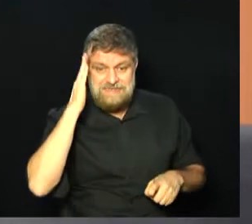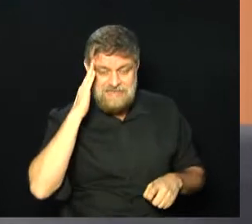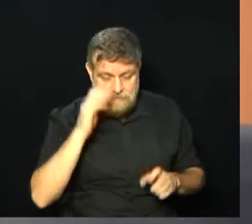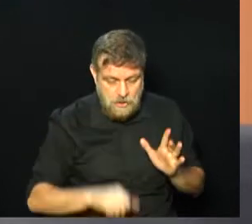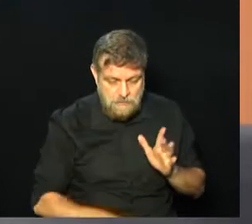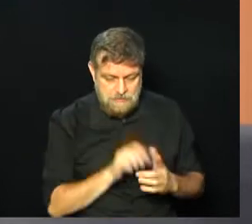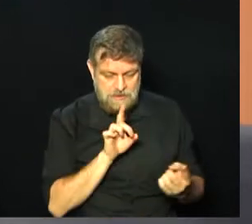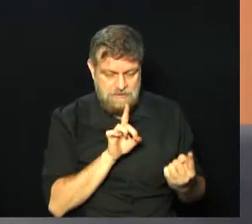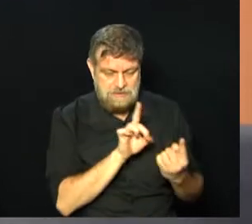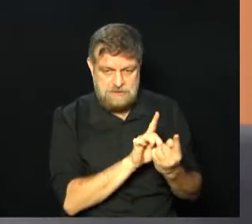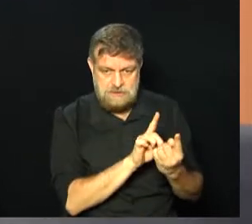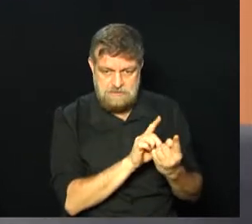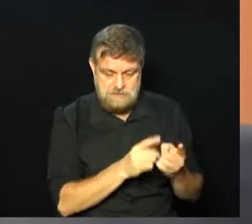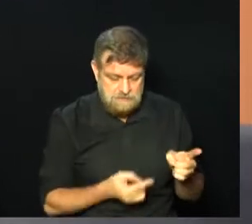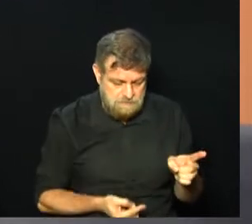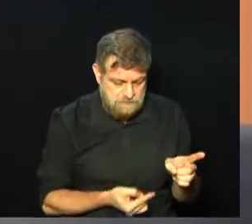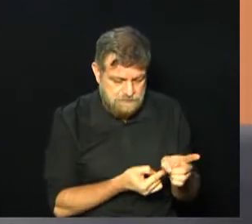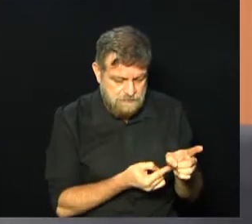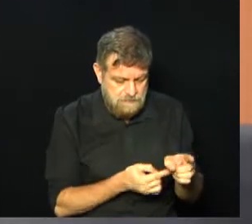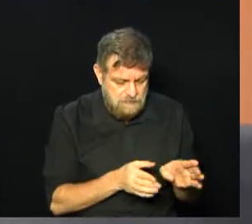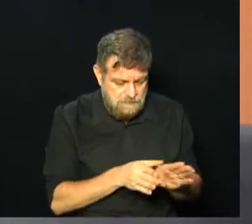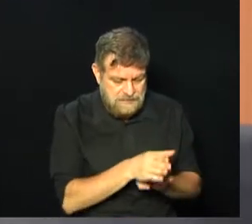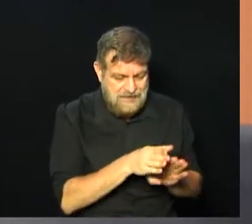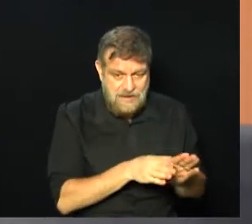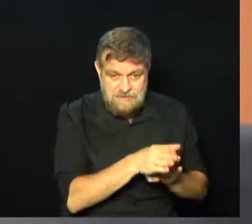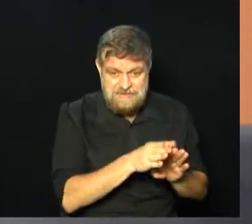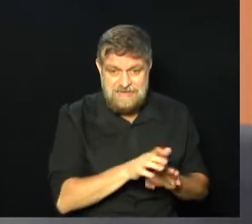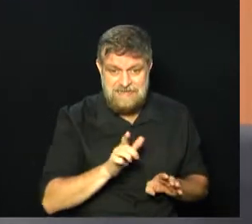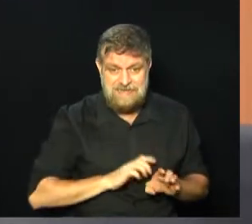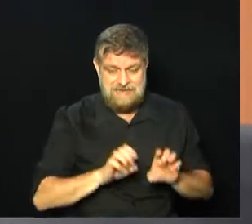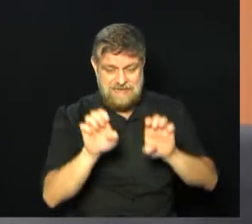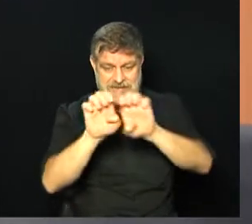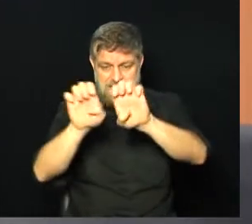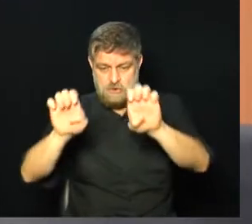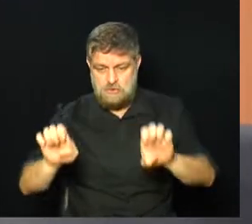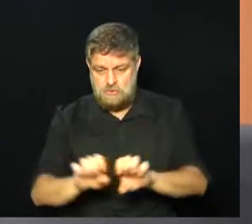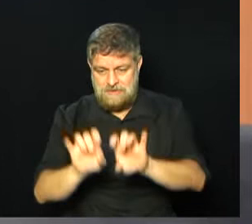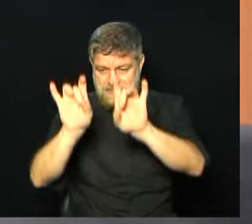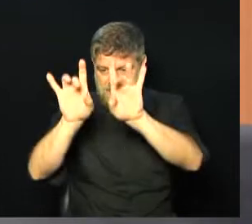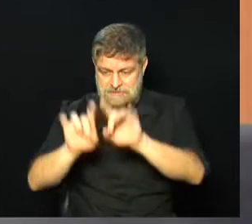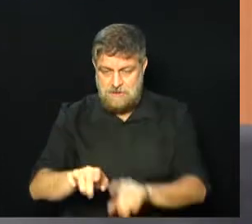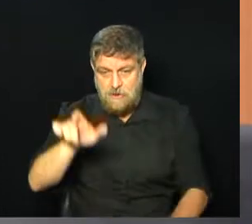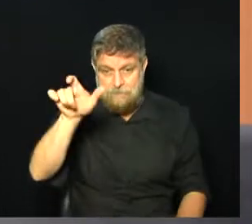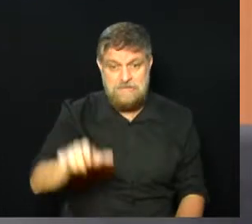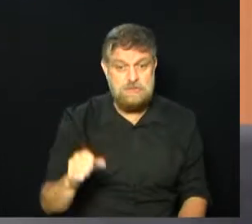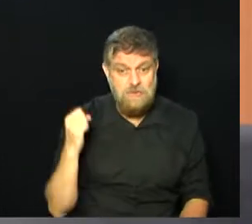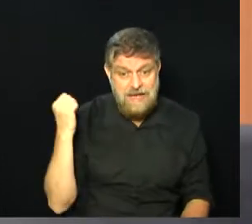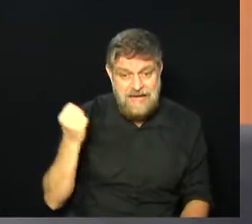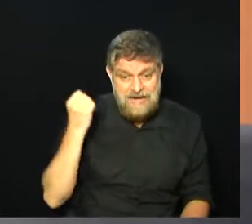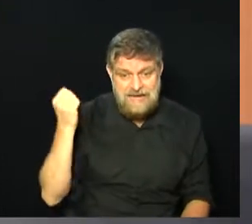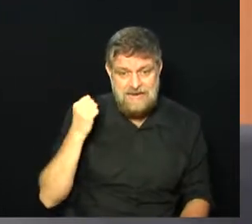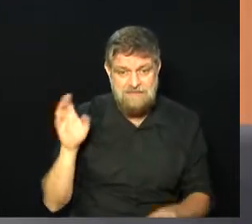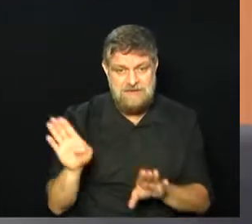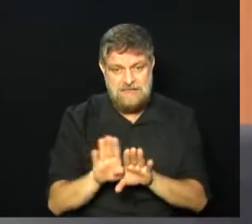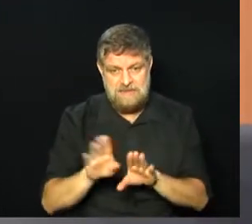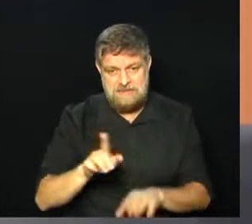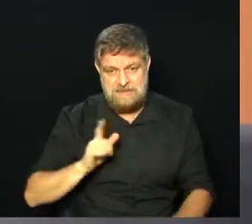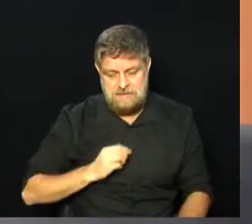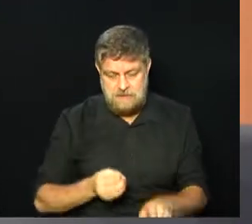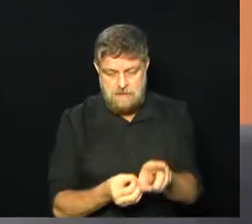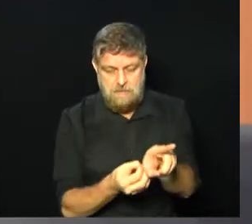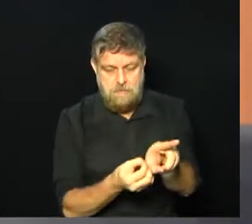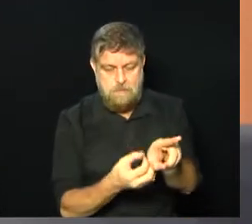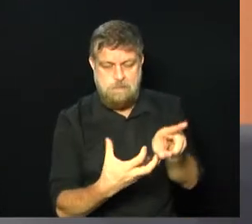e encaminhar aqueles, você usaria a estrutura de especialidade para pacientes graves, ou que têm hiperplasia benigna, quer dizer, tem a próstata